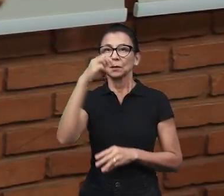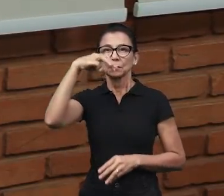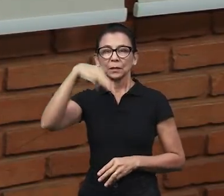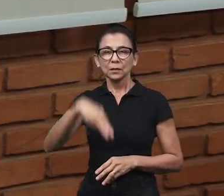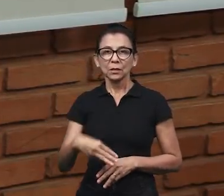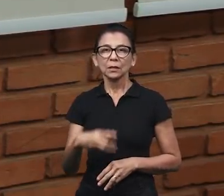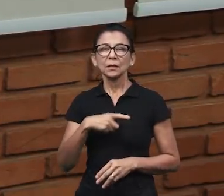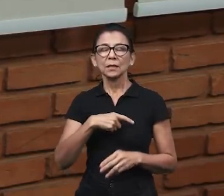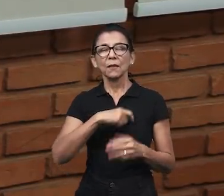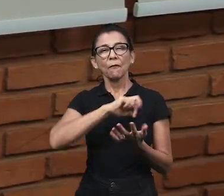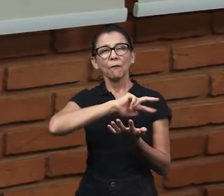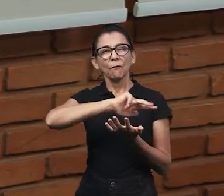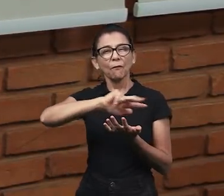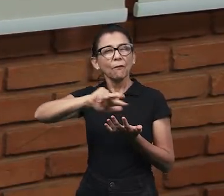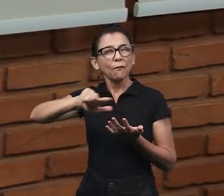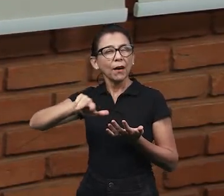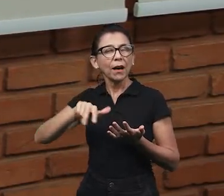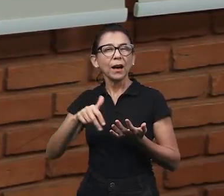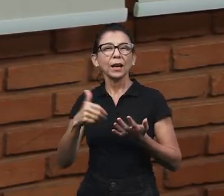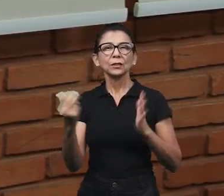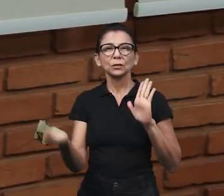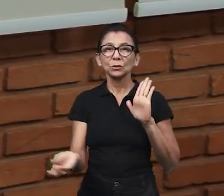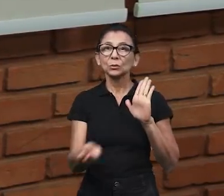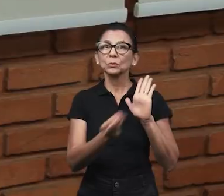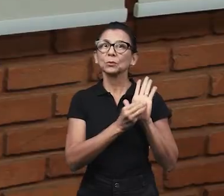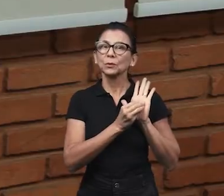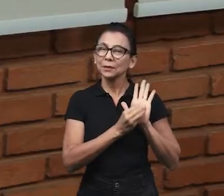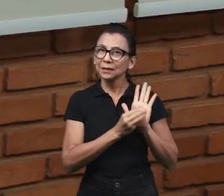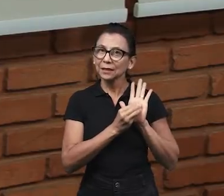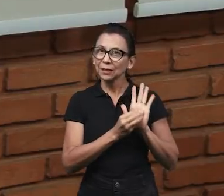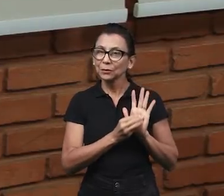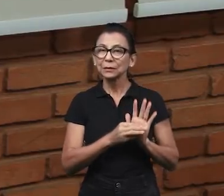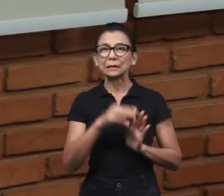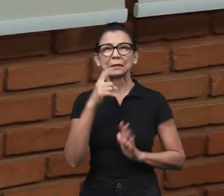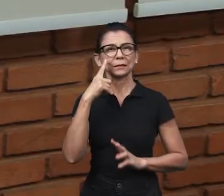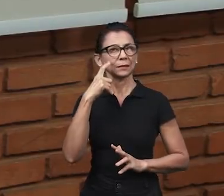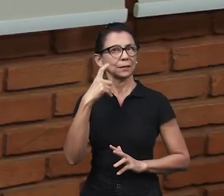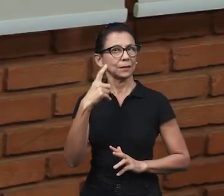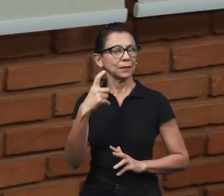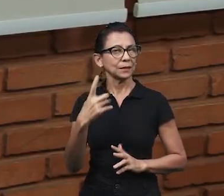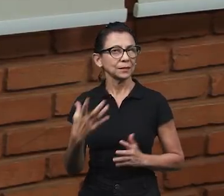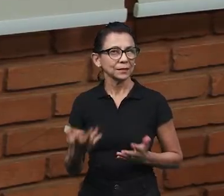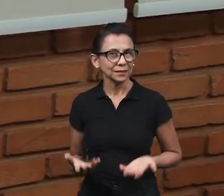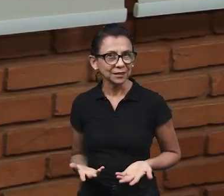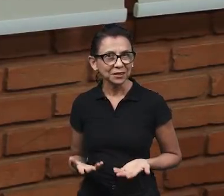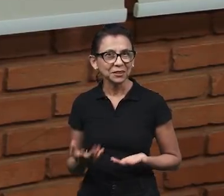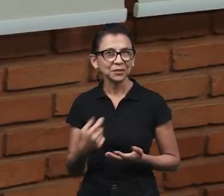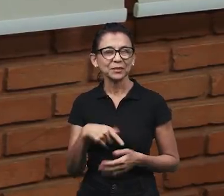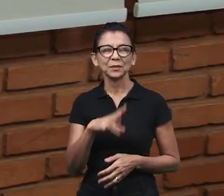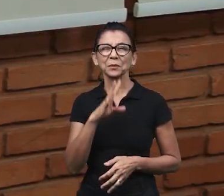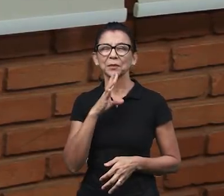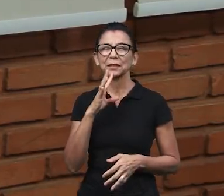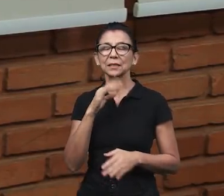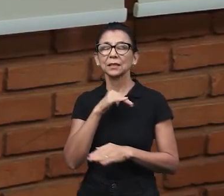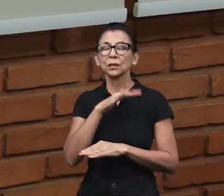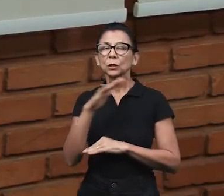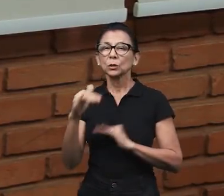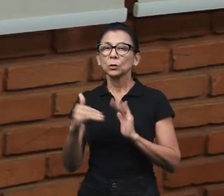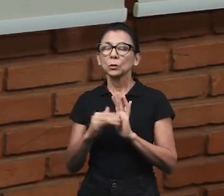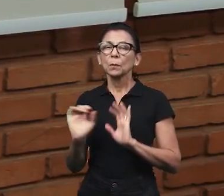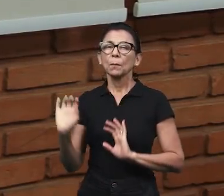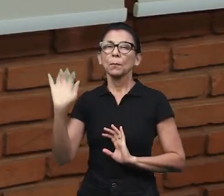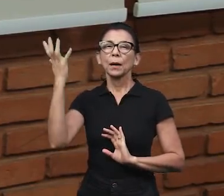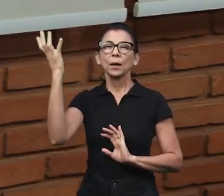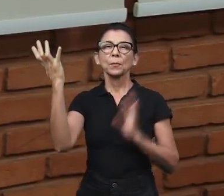de estúdios novos que nós estamos montando lá para produzir mais conteúdo do seu interesse, mais conteúdo para você ficar conhecendo tudo